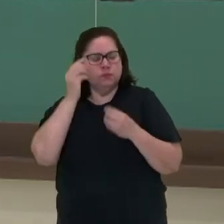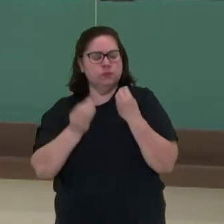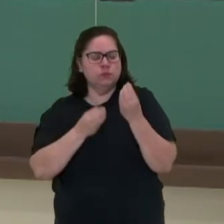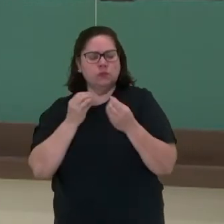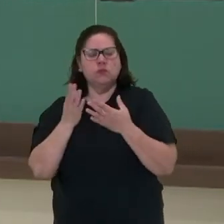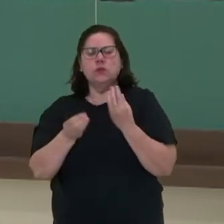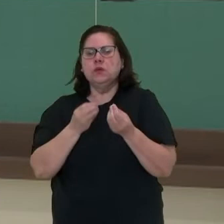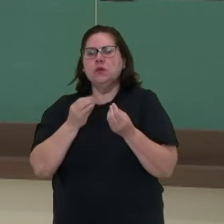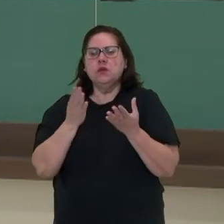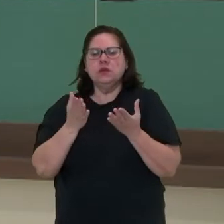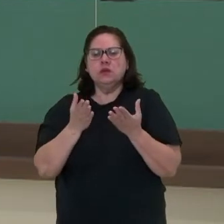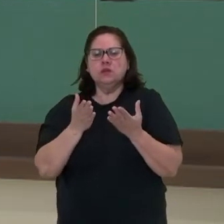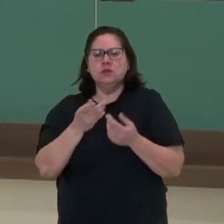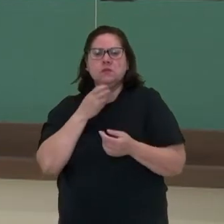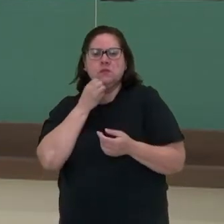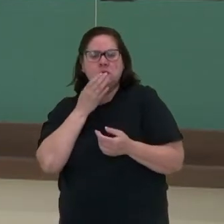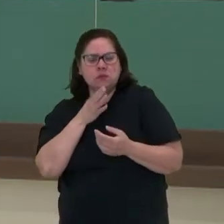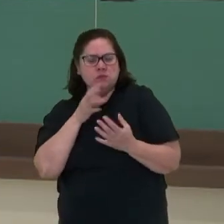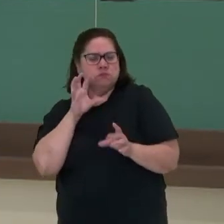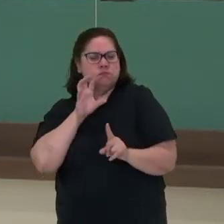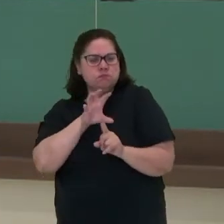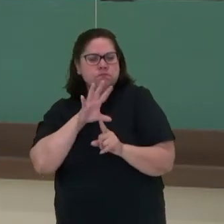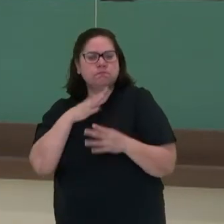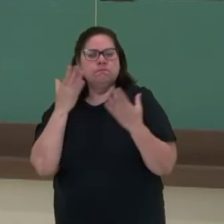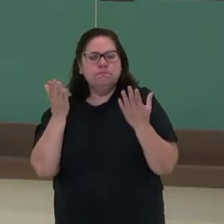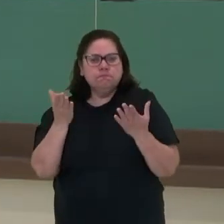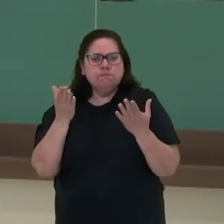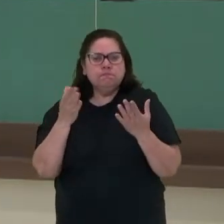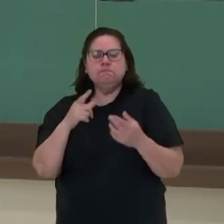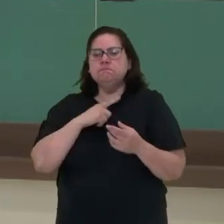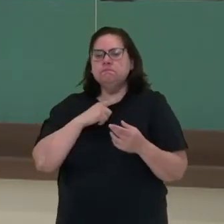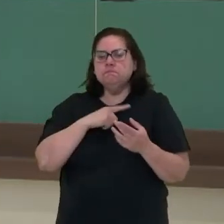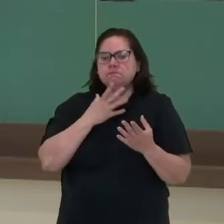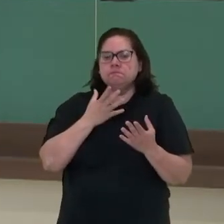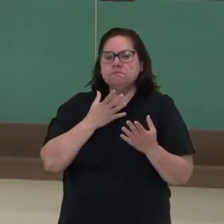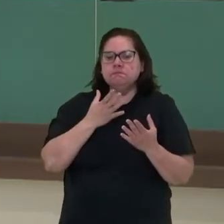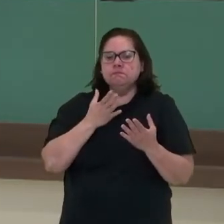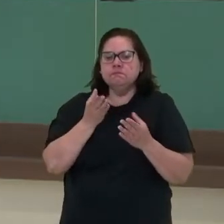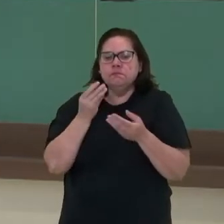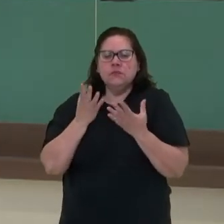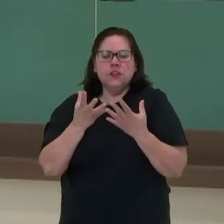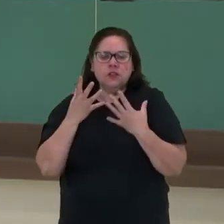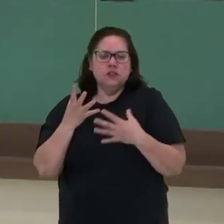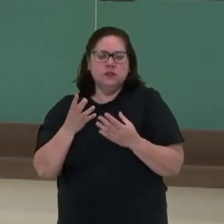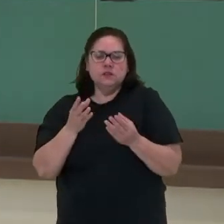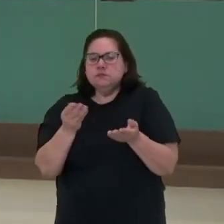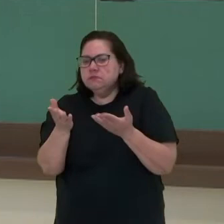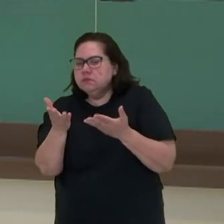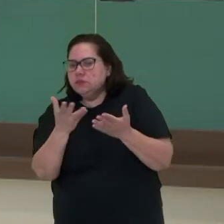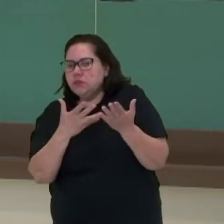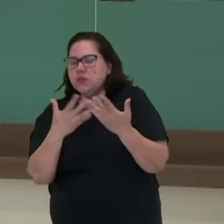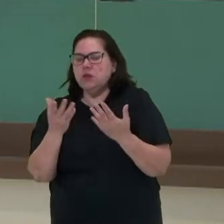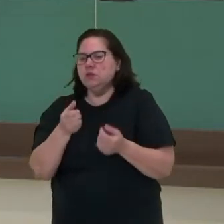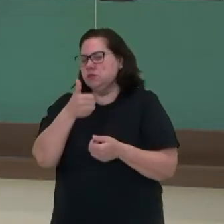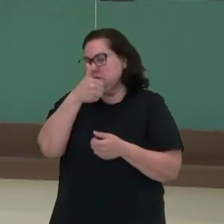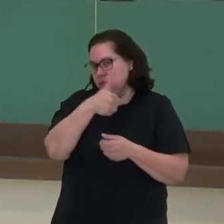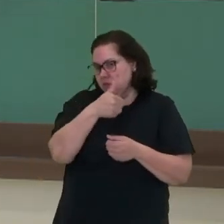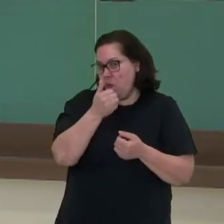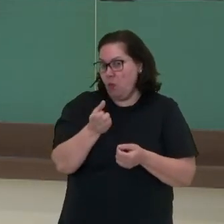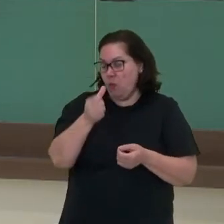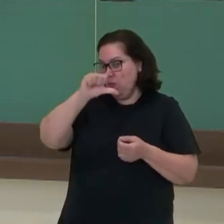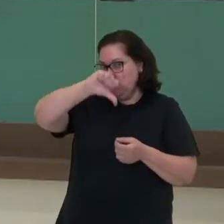relação a isso, será que vale a pena ser influenciado por esse lado? Então tem que ter um cunho no coração daqui, a gente assimila como algo positivo